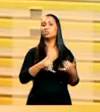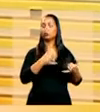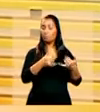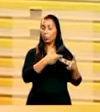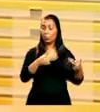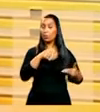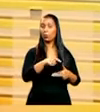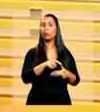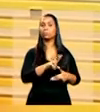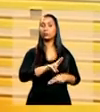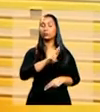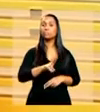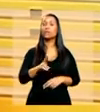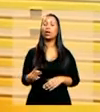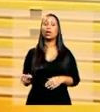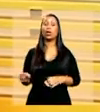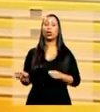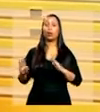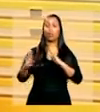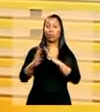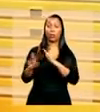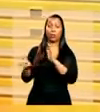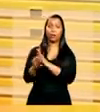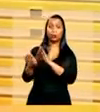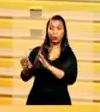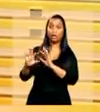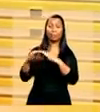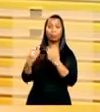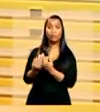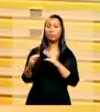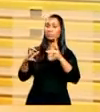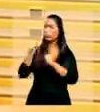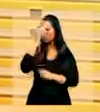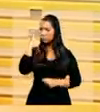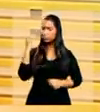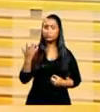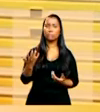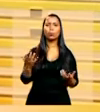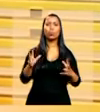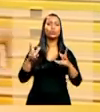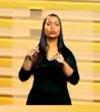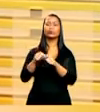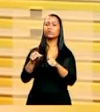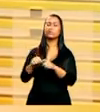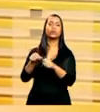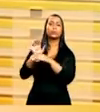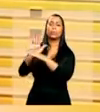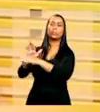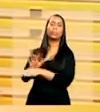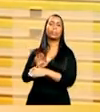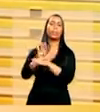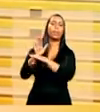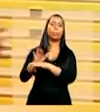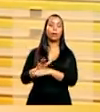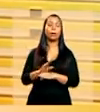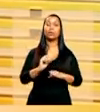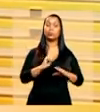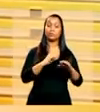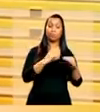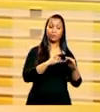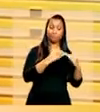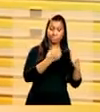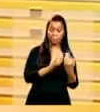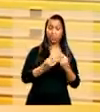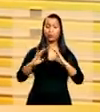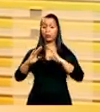desenvolvido determinadas habilidades e quando ela chega nesse aconchego familiar, às vezes todo mundo começa a fazer tudo para ela. Então, se família e escola